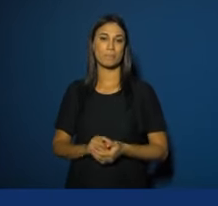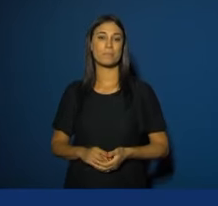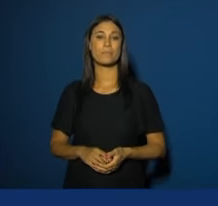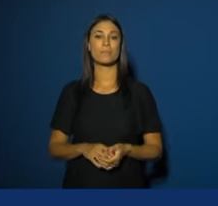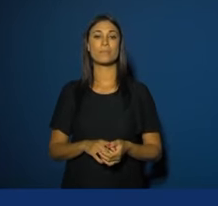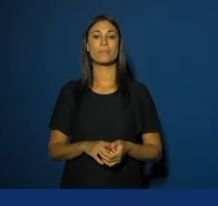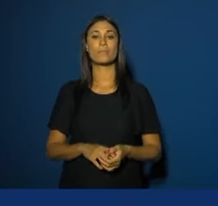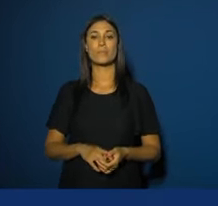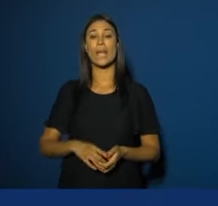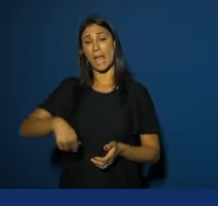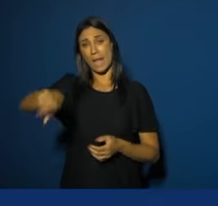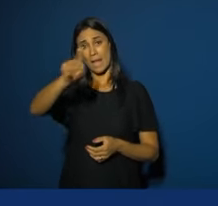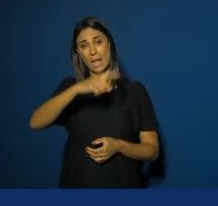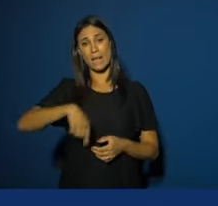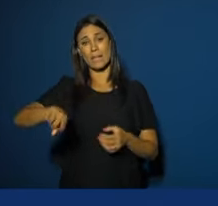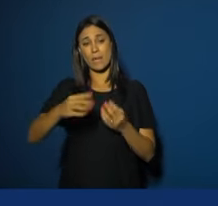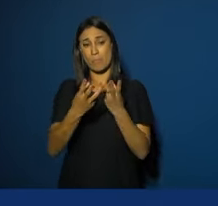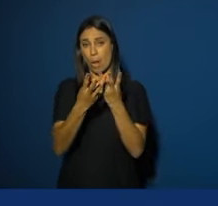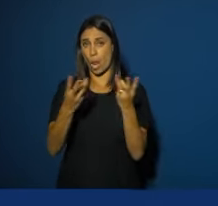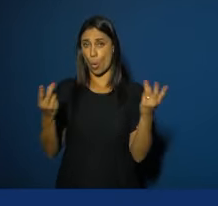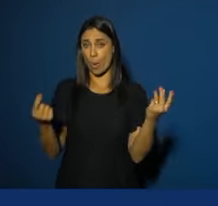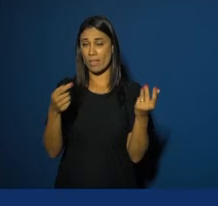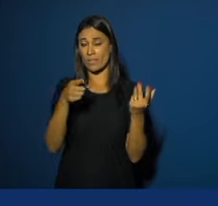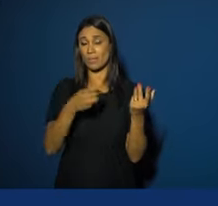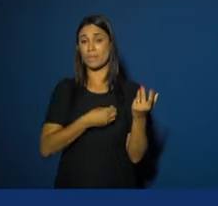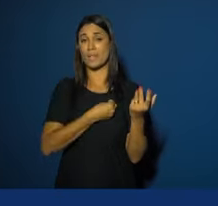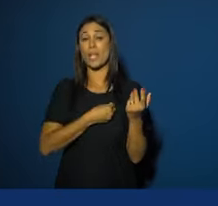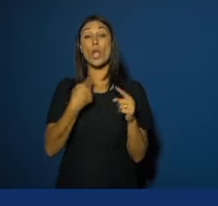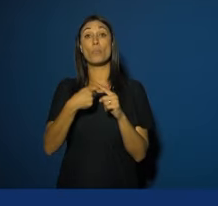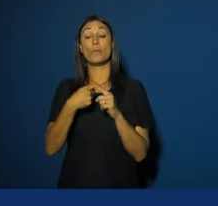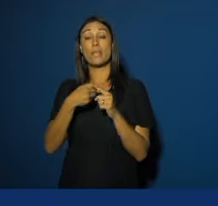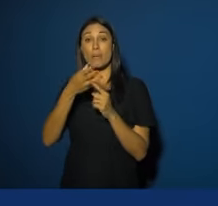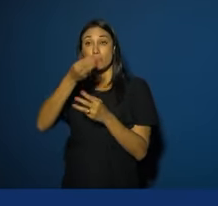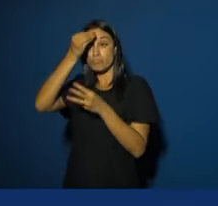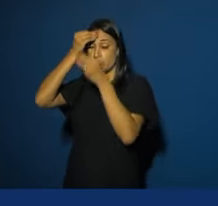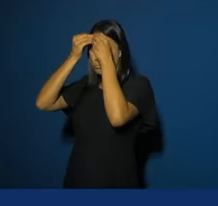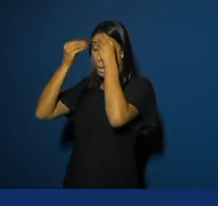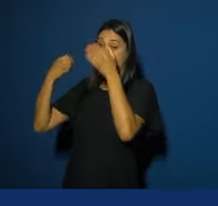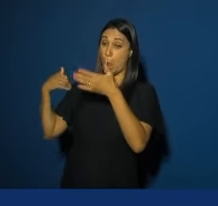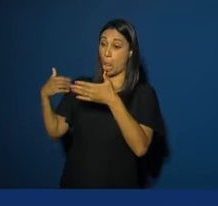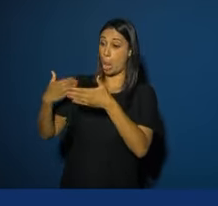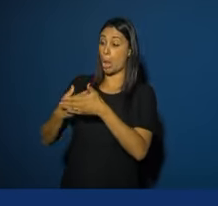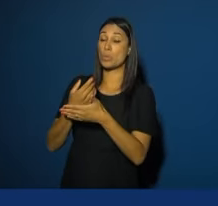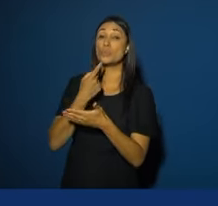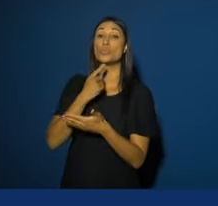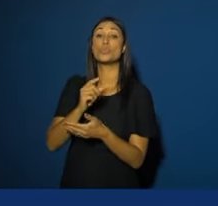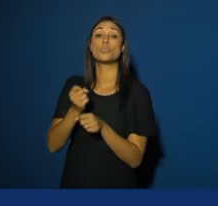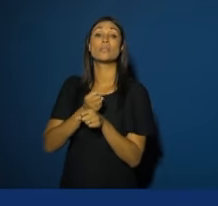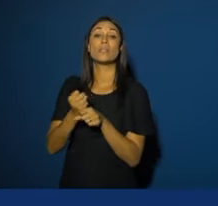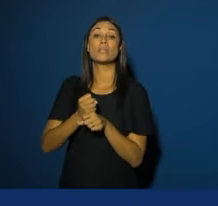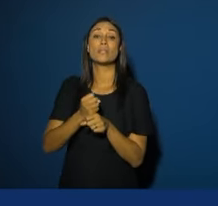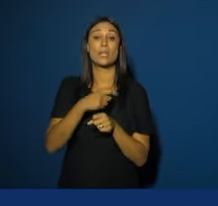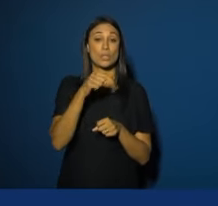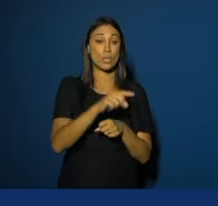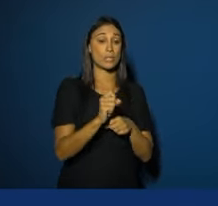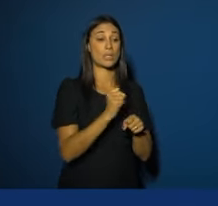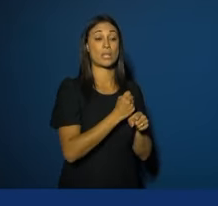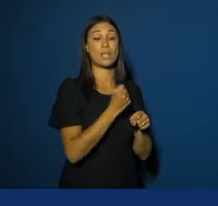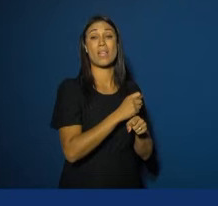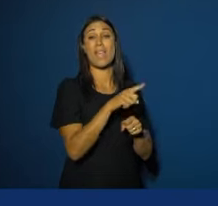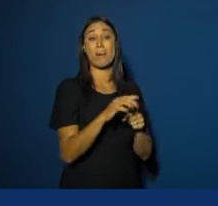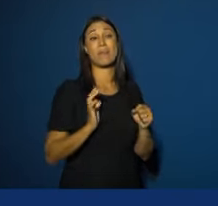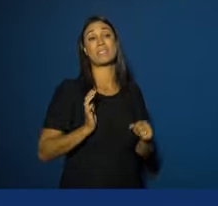depoimento assim numa plateia qualificada como essa porque incutiu na cabeça do brasileiro ao longo dos últimos anos que as nossas obras são as mais caras do